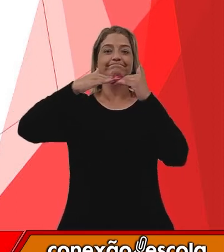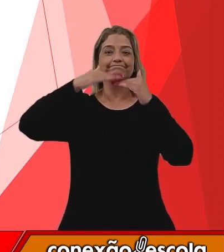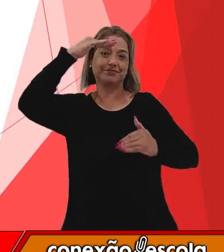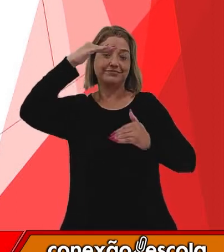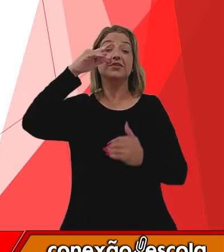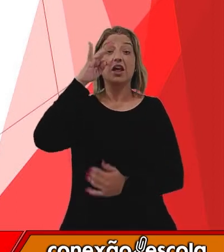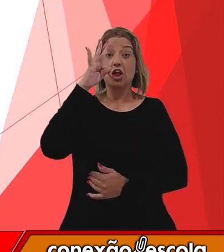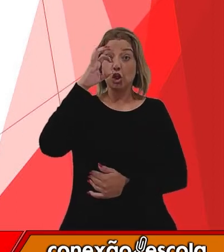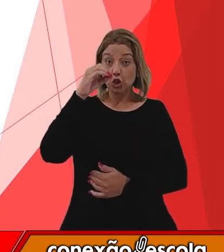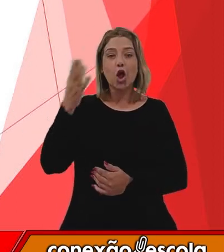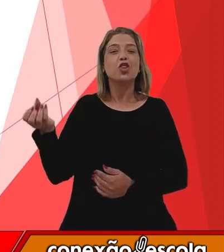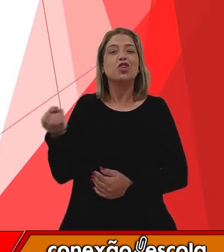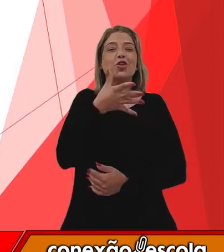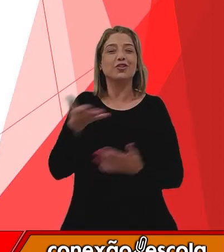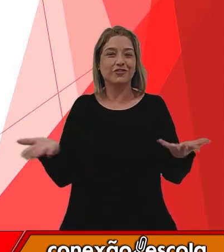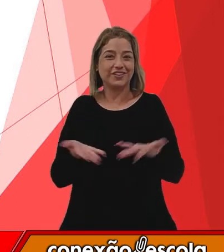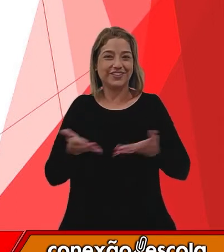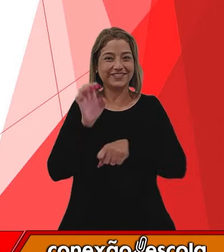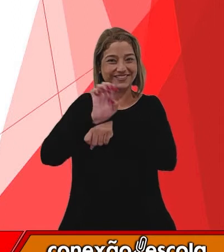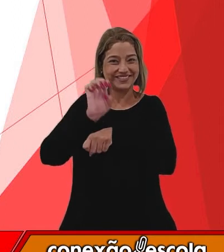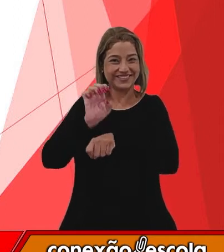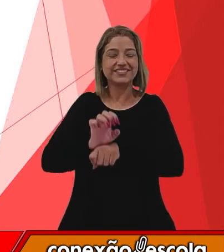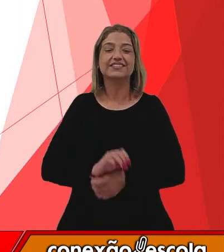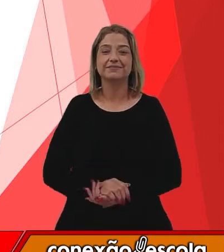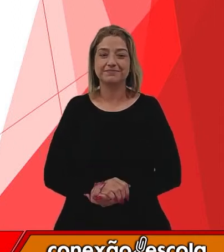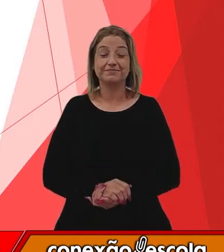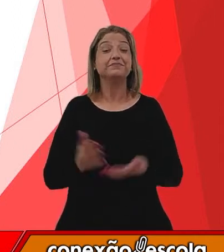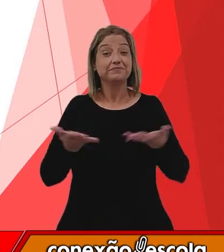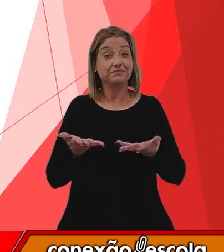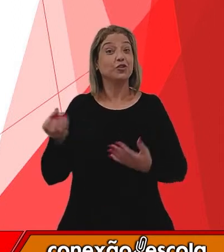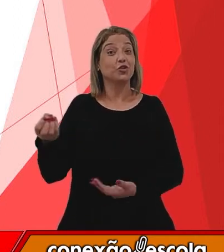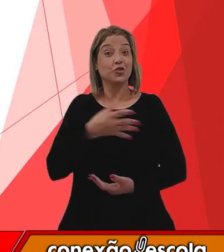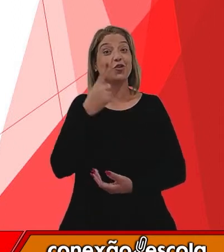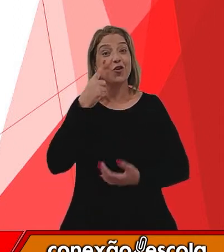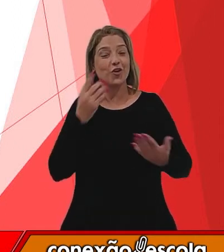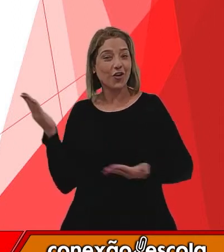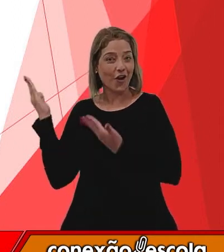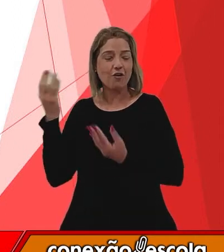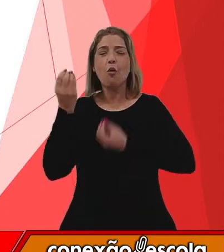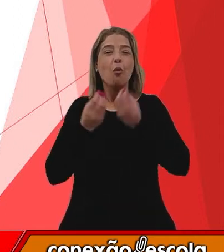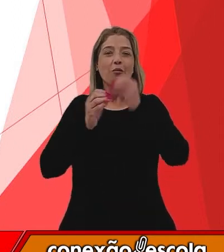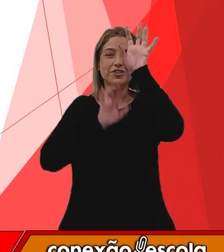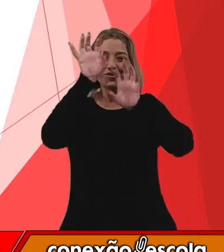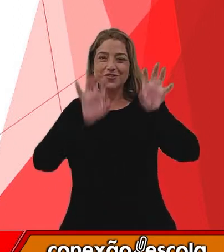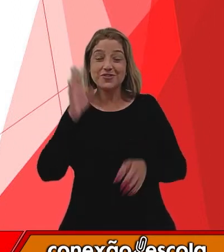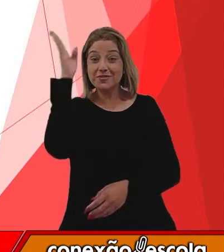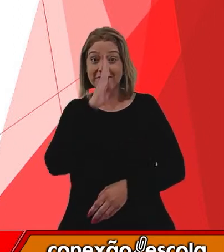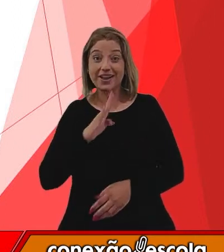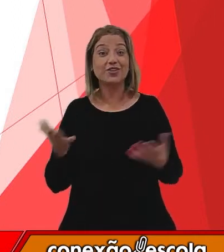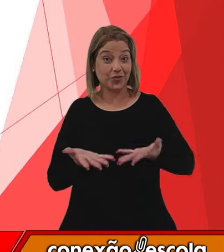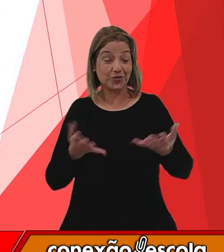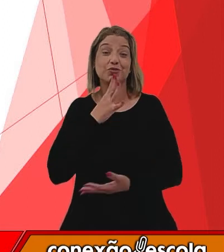é o estado mais novinho do nosso país. E essa é a nossa divisão territorial atual, aquela que conhecemos.